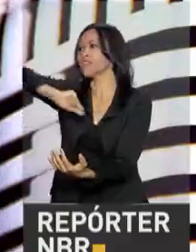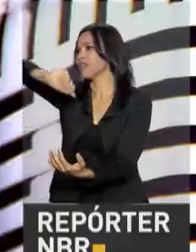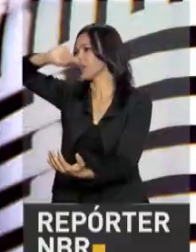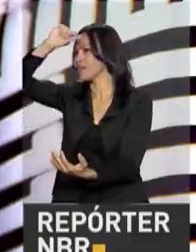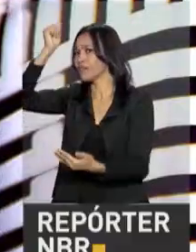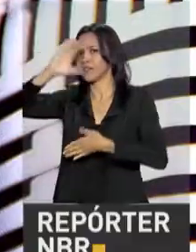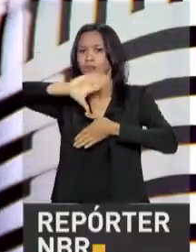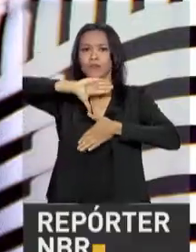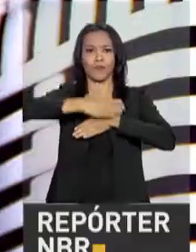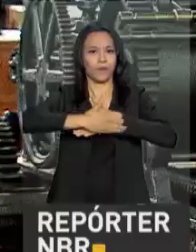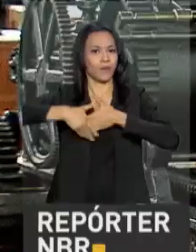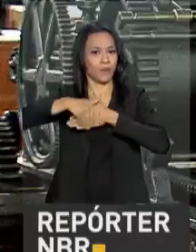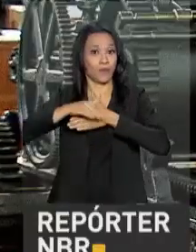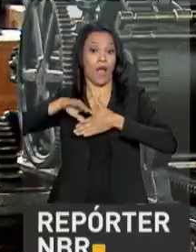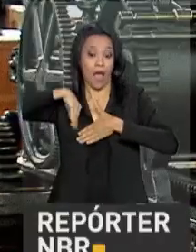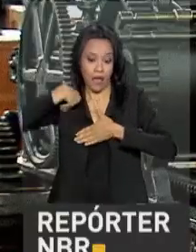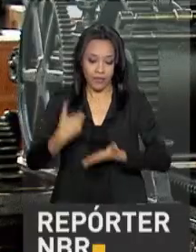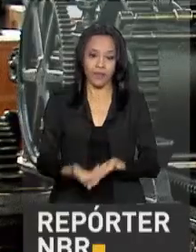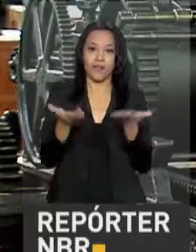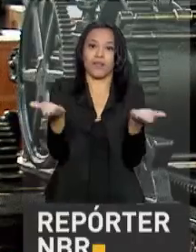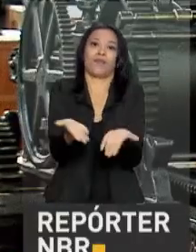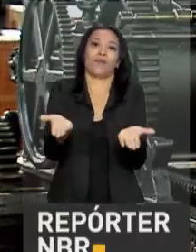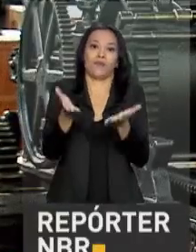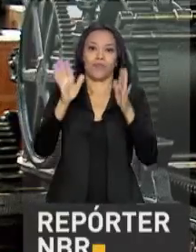Sul, ainda no ar. A imprensa